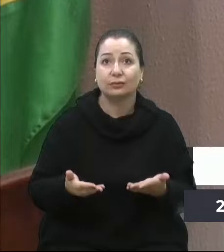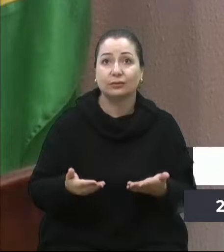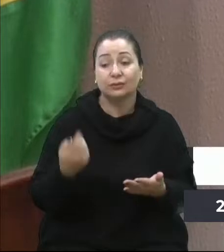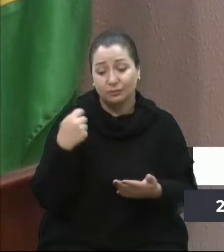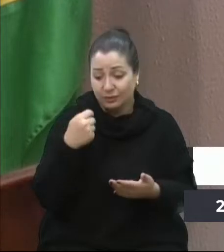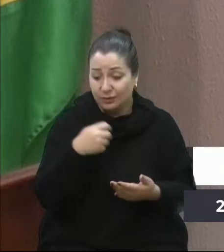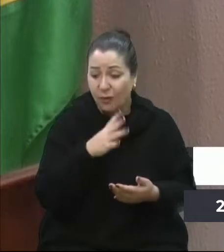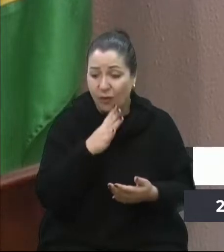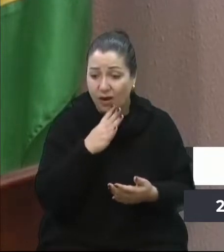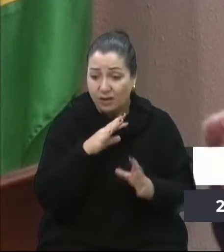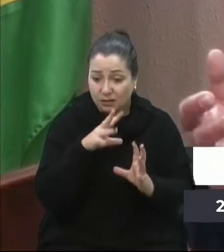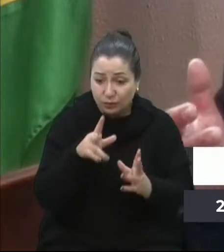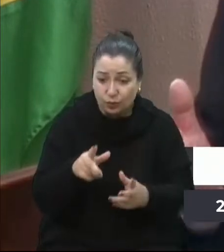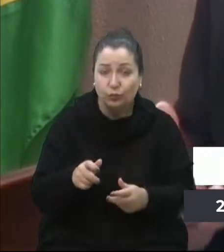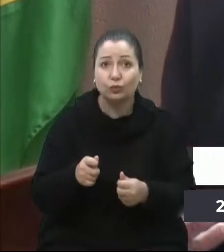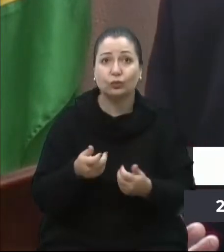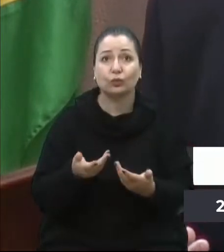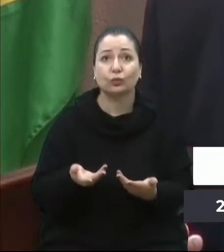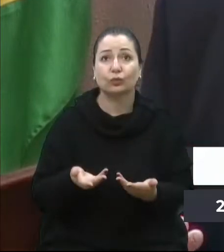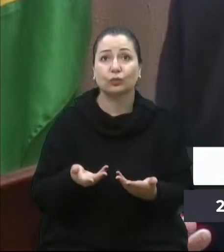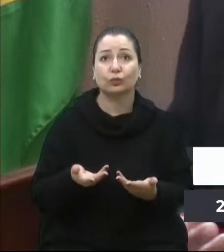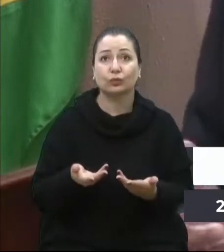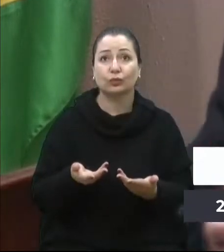conhecer seu mundo, tem que saber.